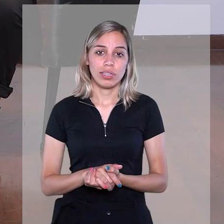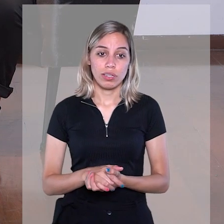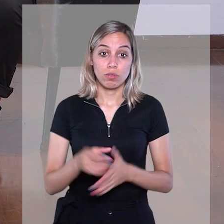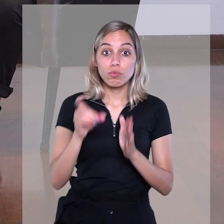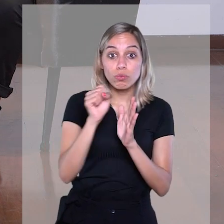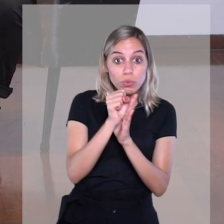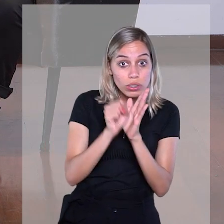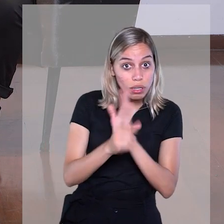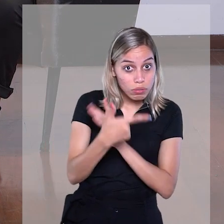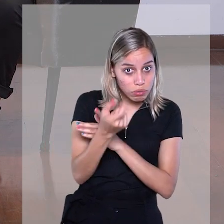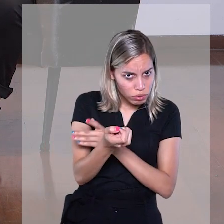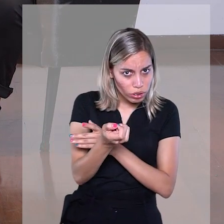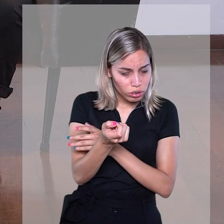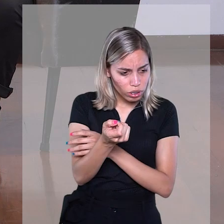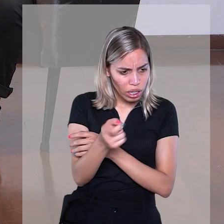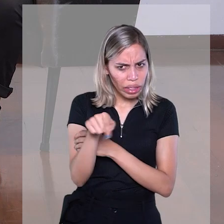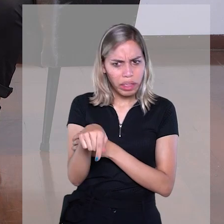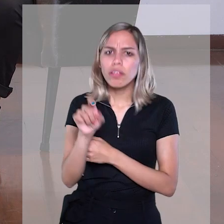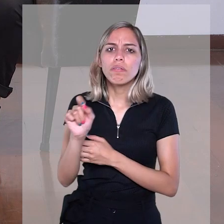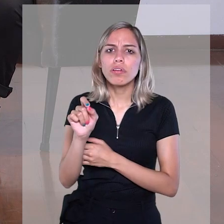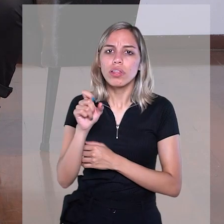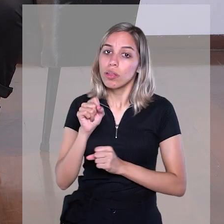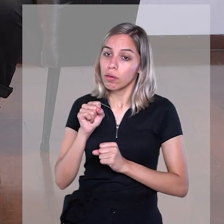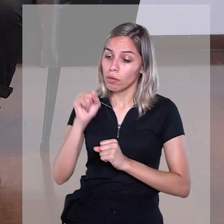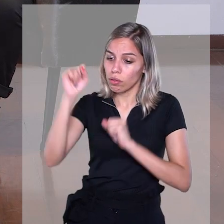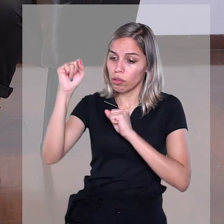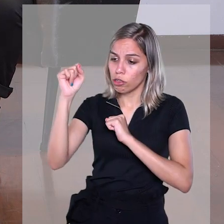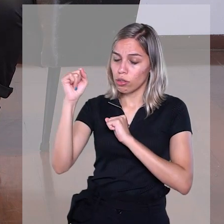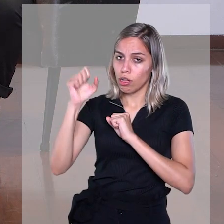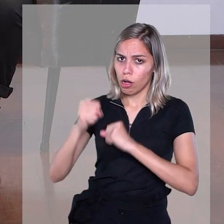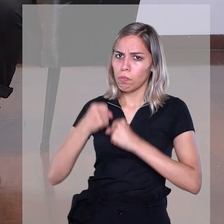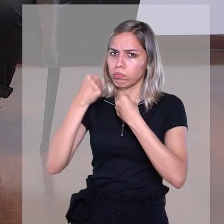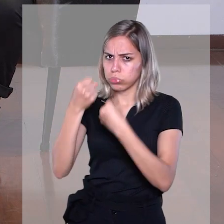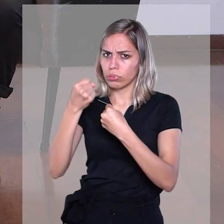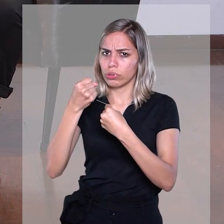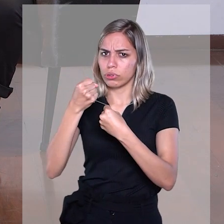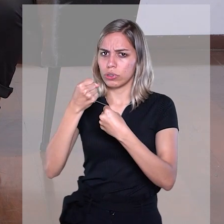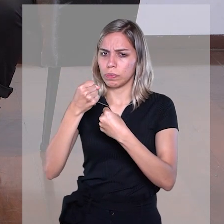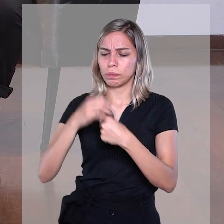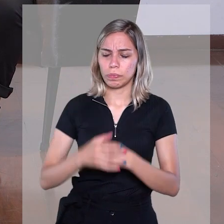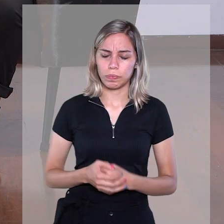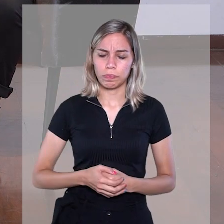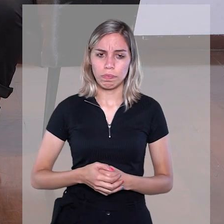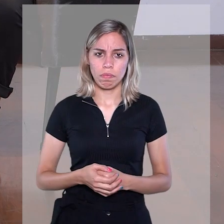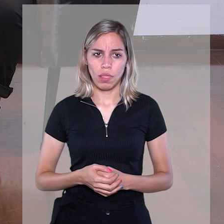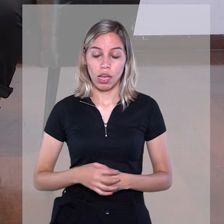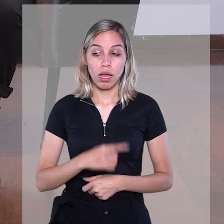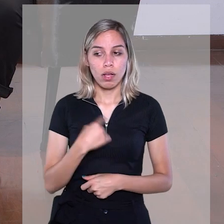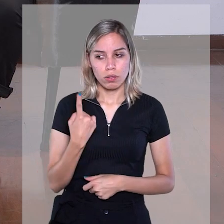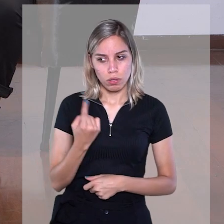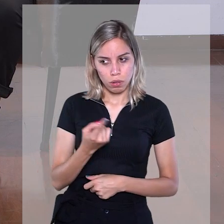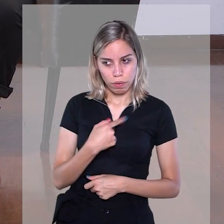É aquilo que encontro Itamar, e nós dois sabemos o quanto, para o pessoal